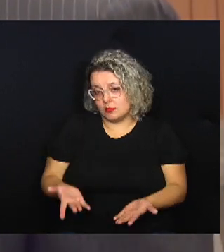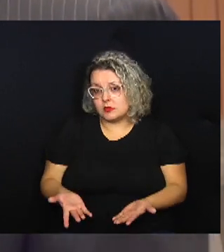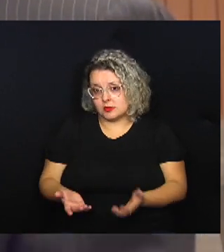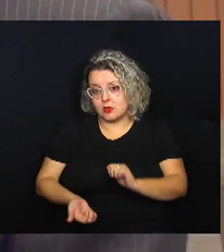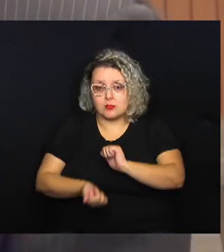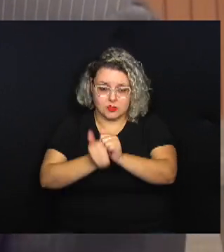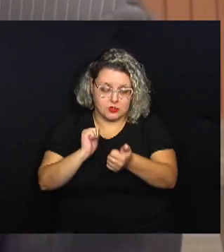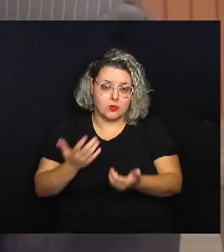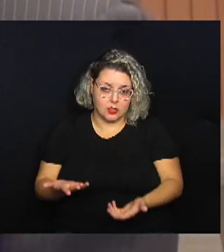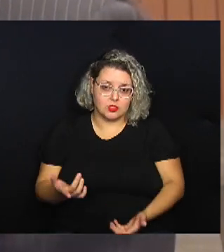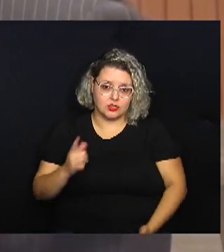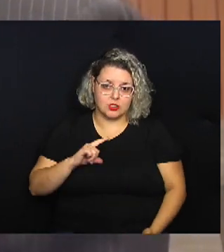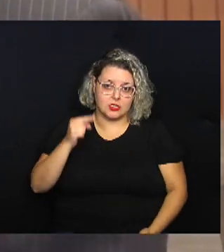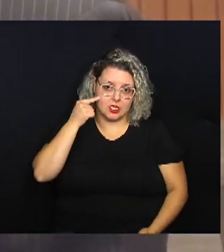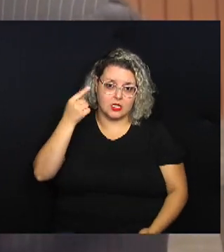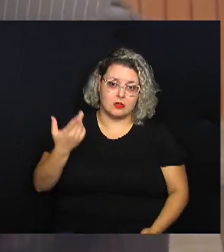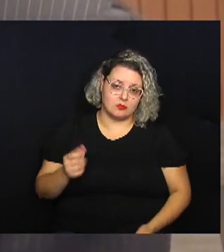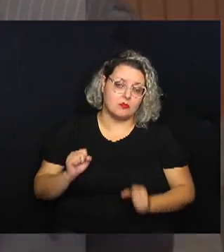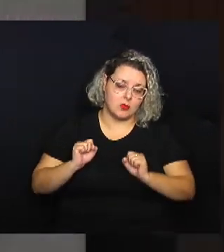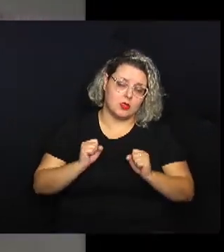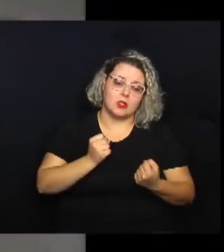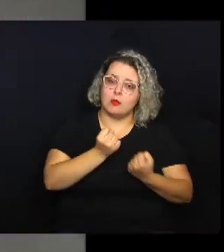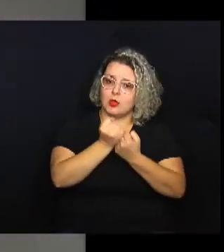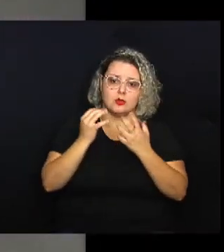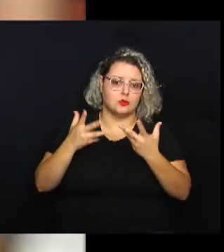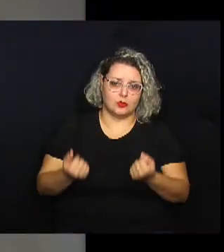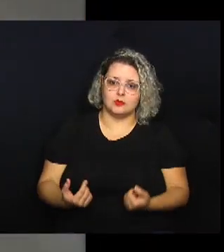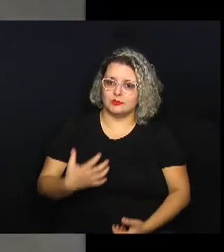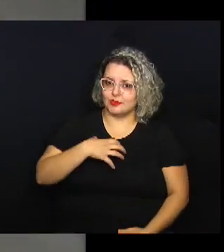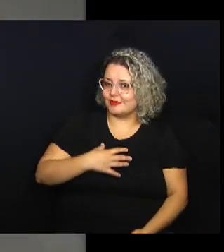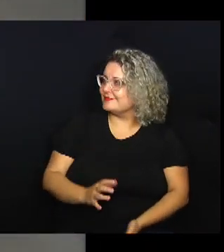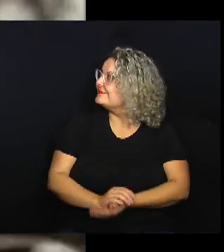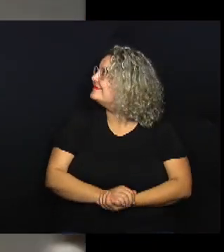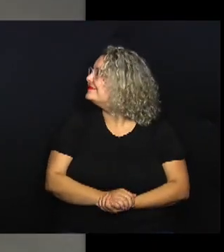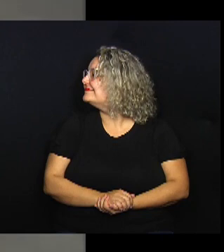ter essa noção e poder apoiar em todos os sentidos